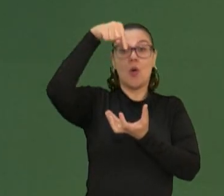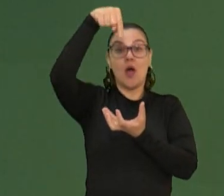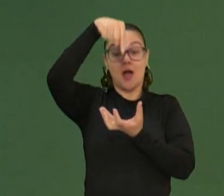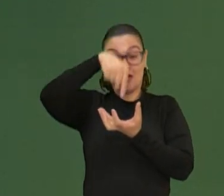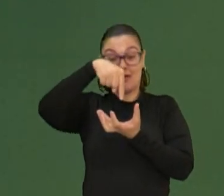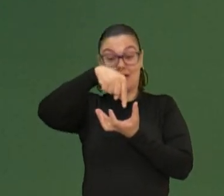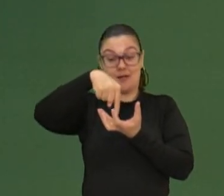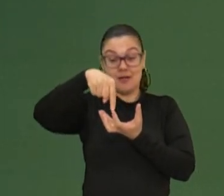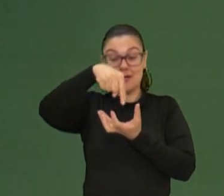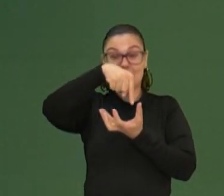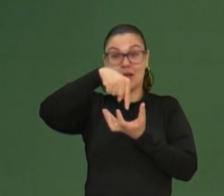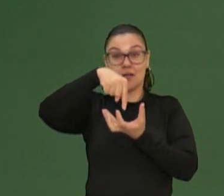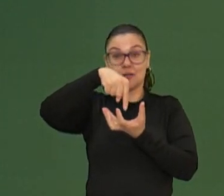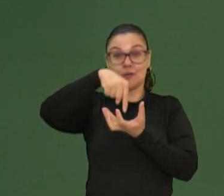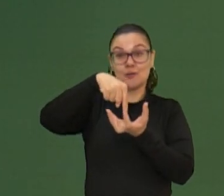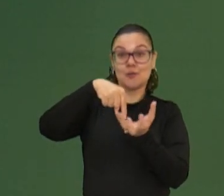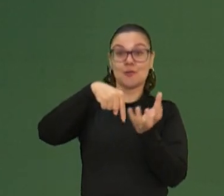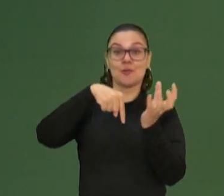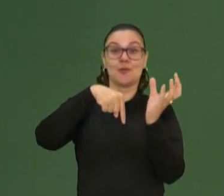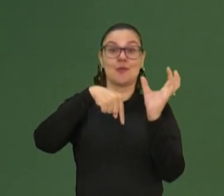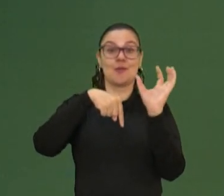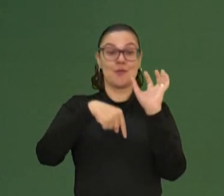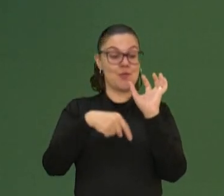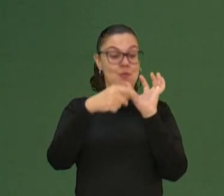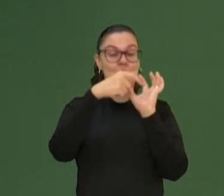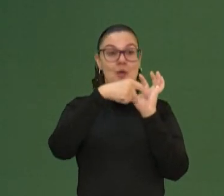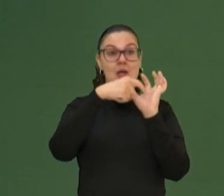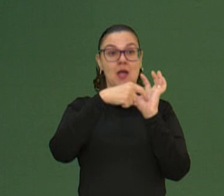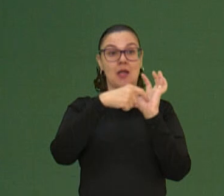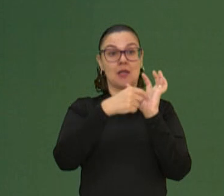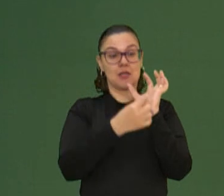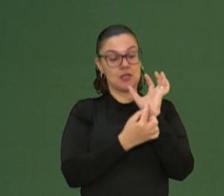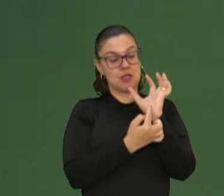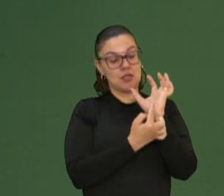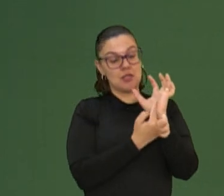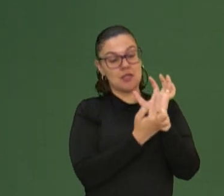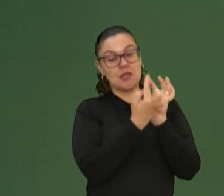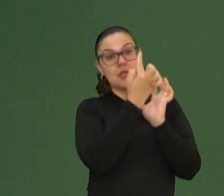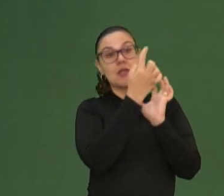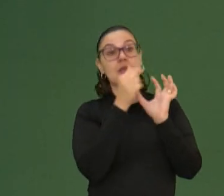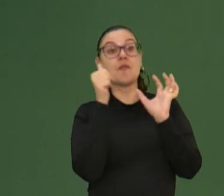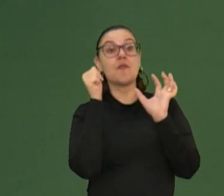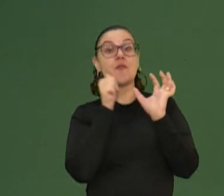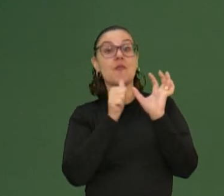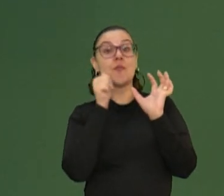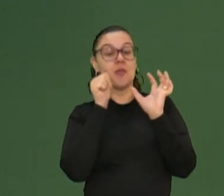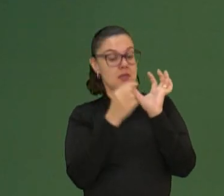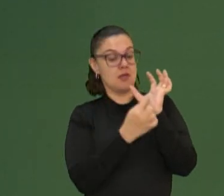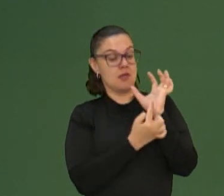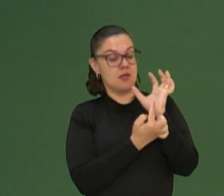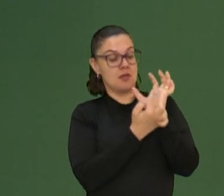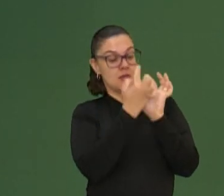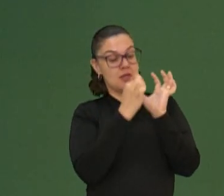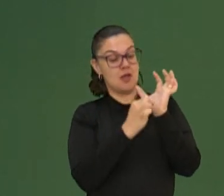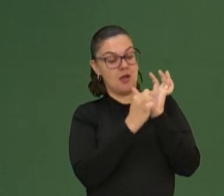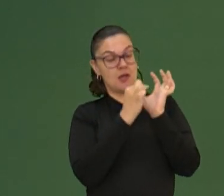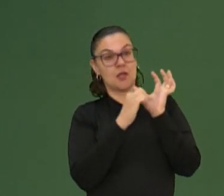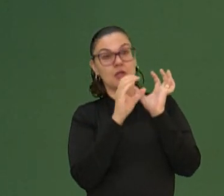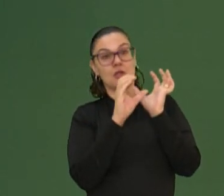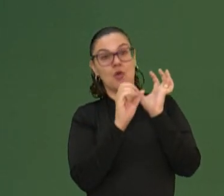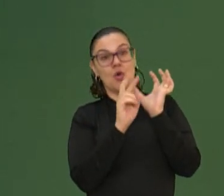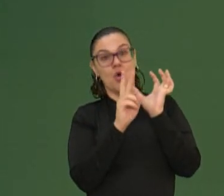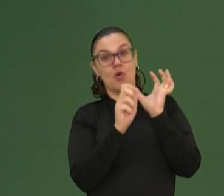A porção reprodutiva em si, que é feita do quê? Da parte feminina, onde tem o ovário,